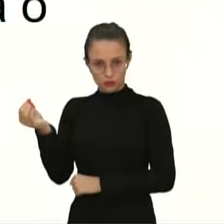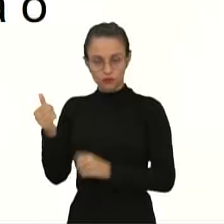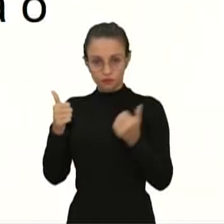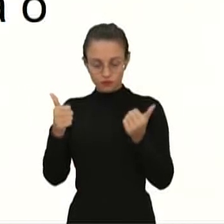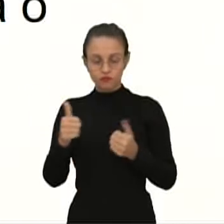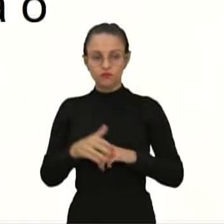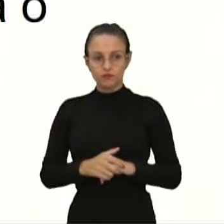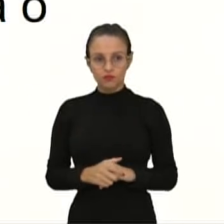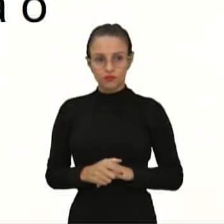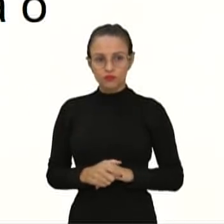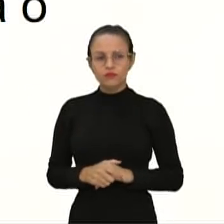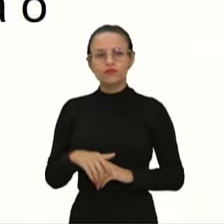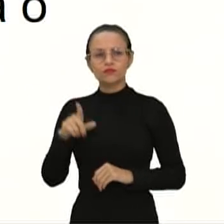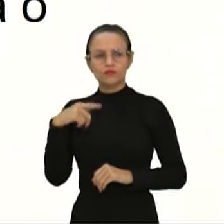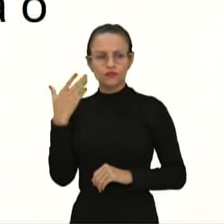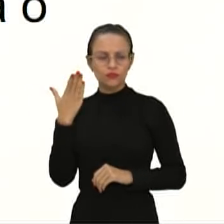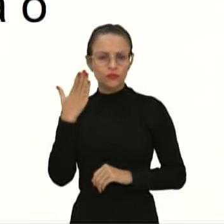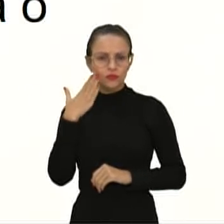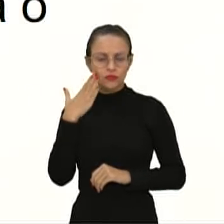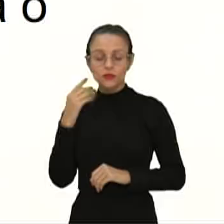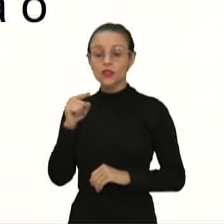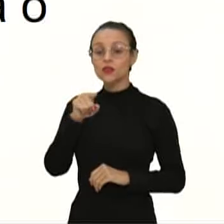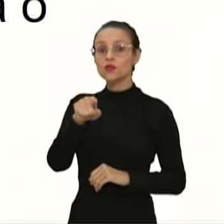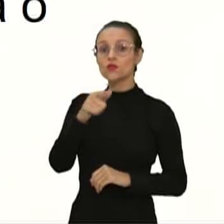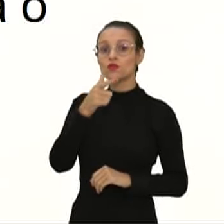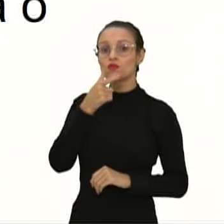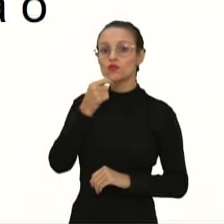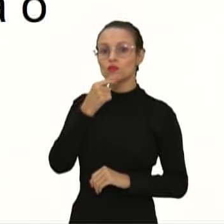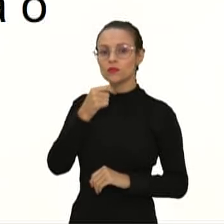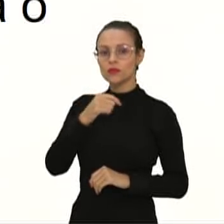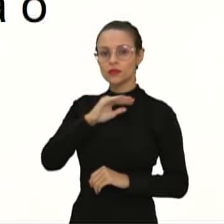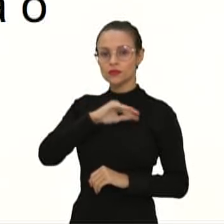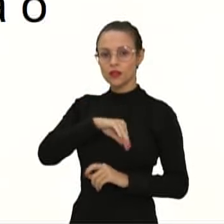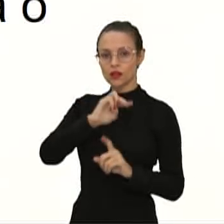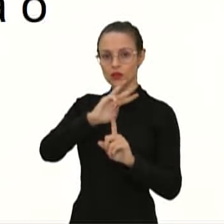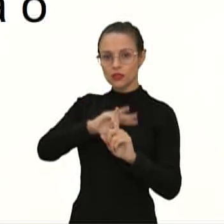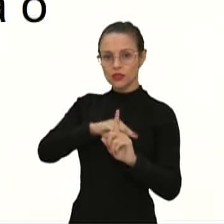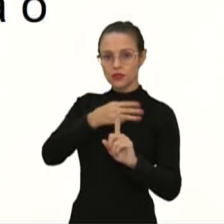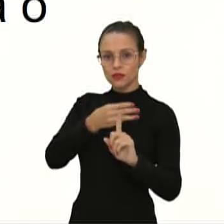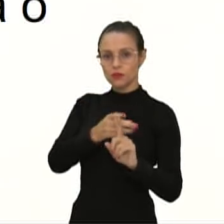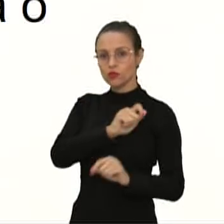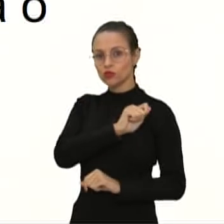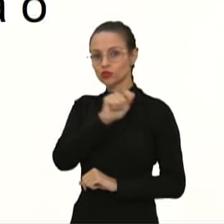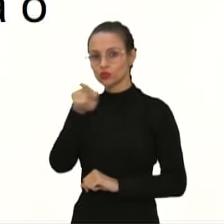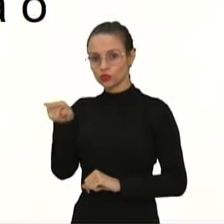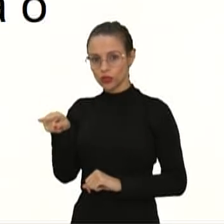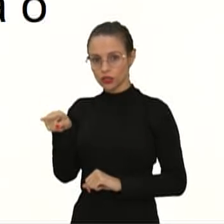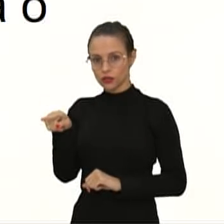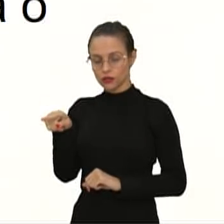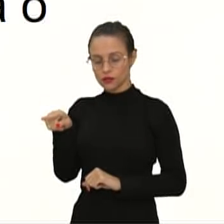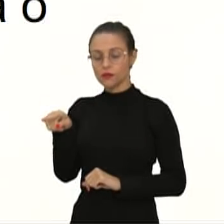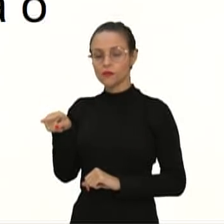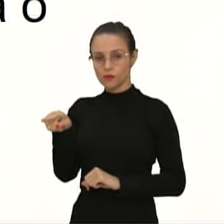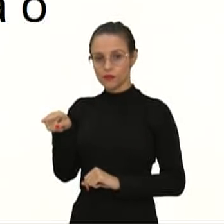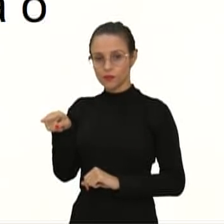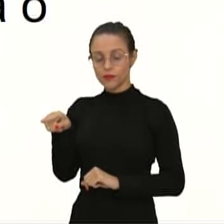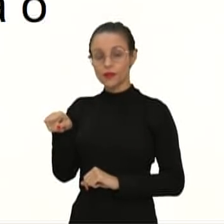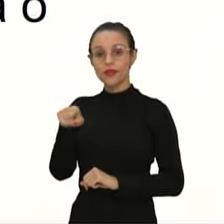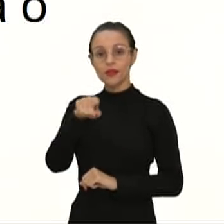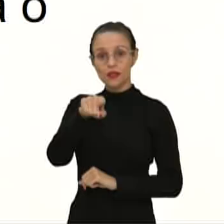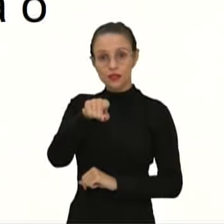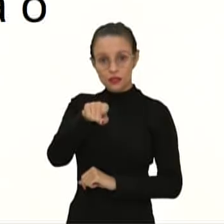tá? Sabendo que Felipe ganha o triplo de Caio. Então, Felipe